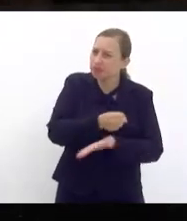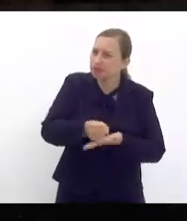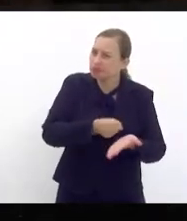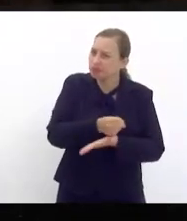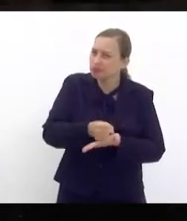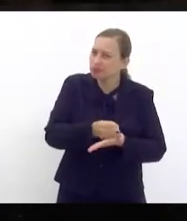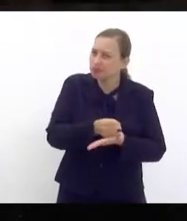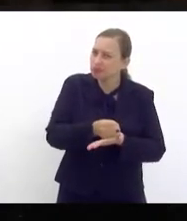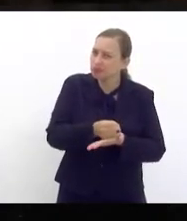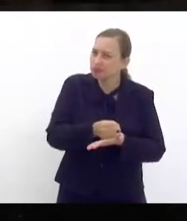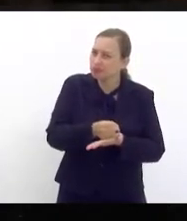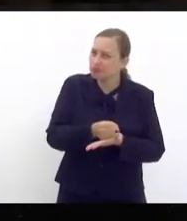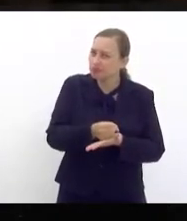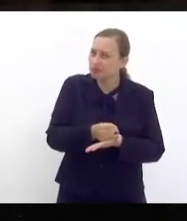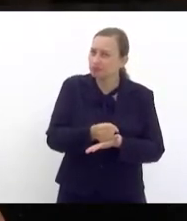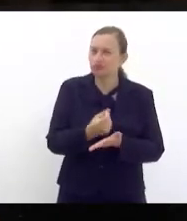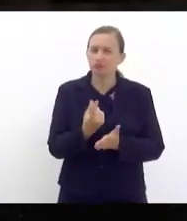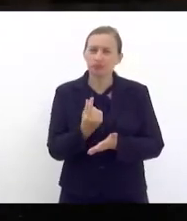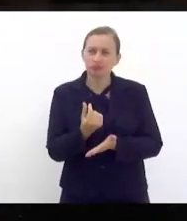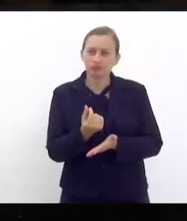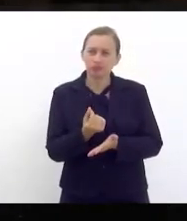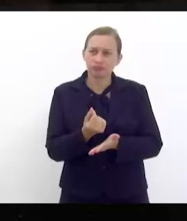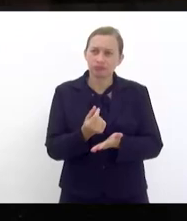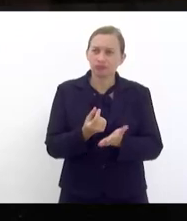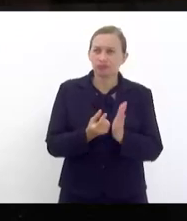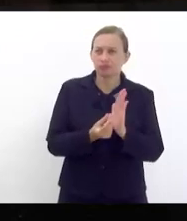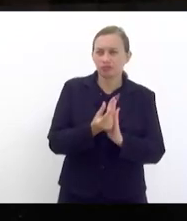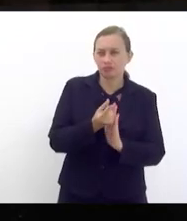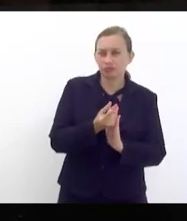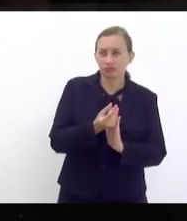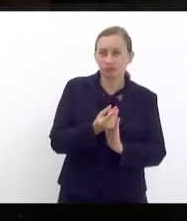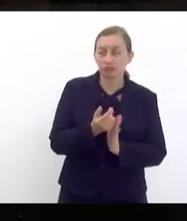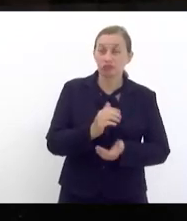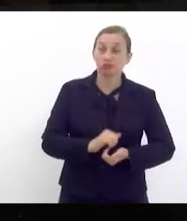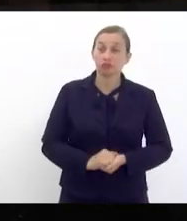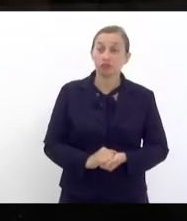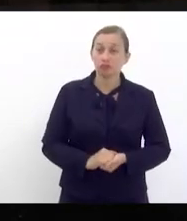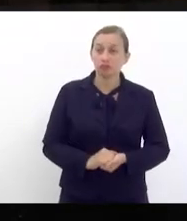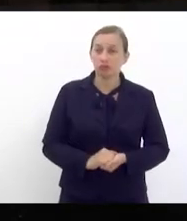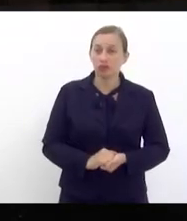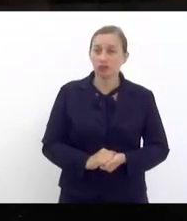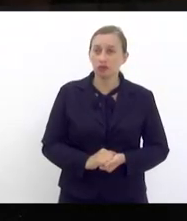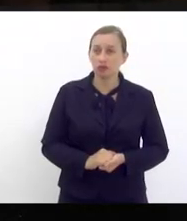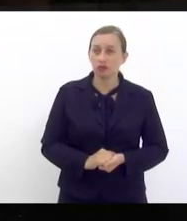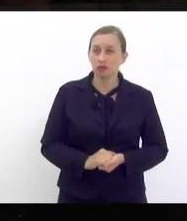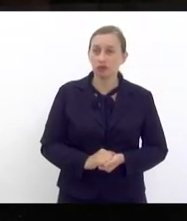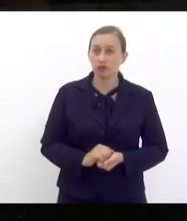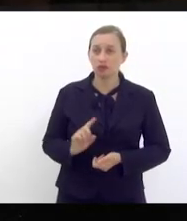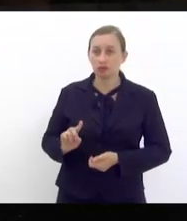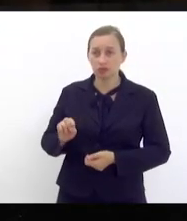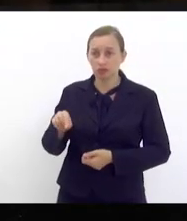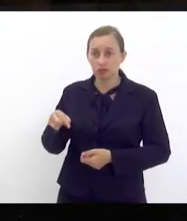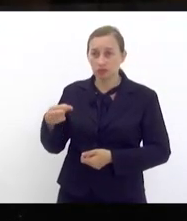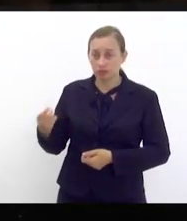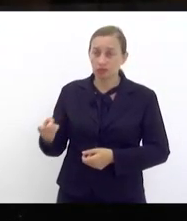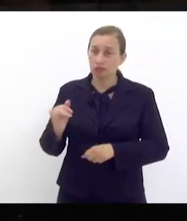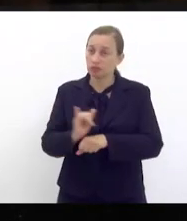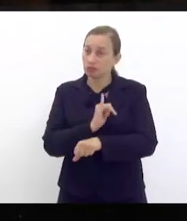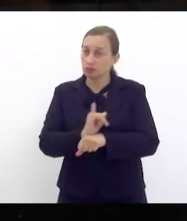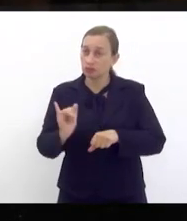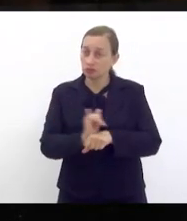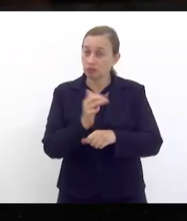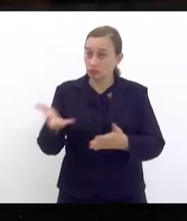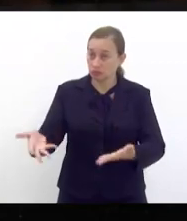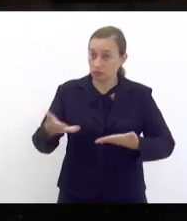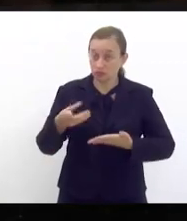na alíquota hora vigente. Não resta, talvez, outra alternativa, e acredito, gostaria de convidar